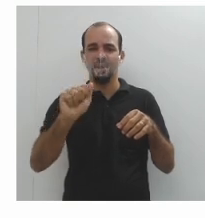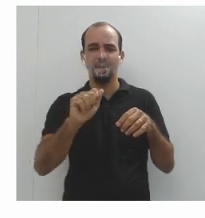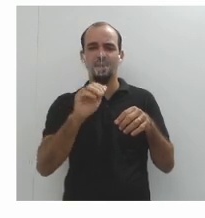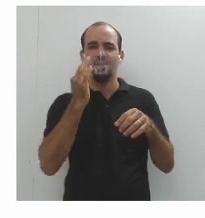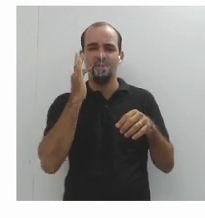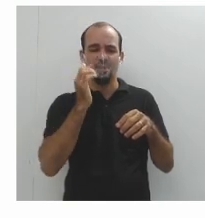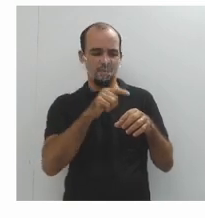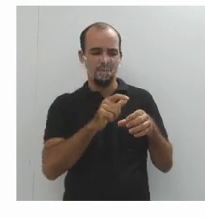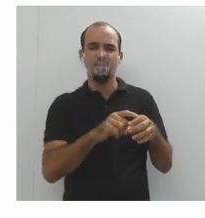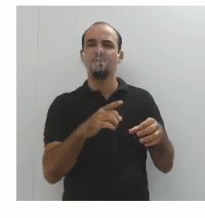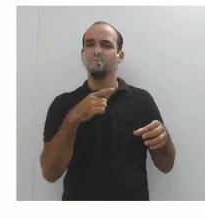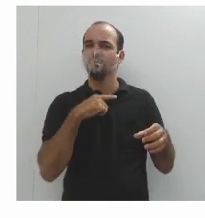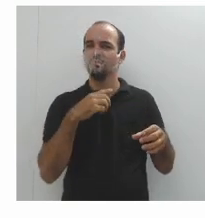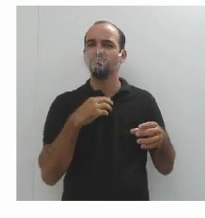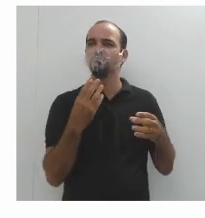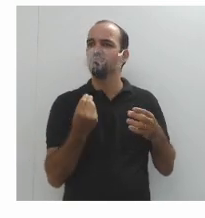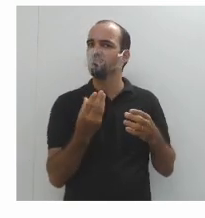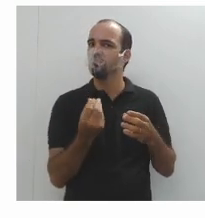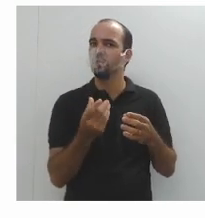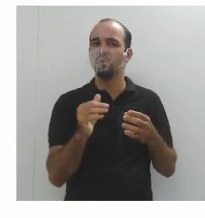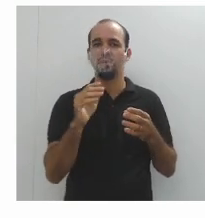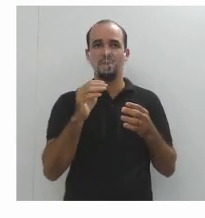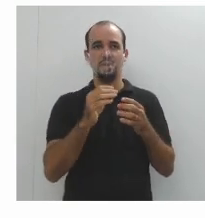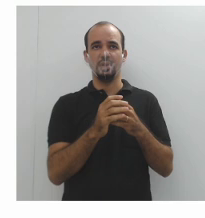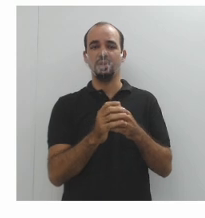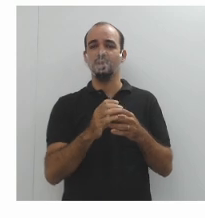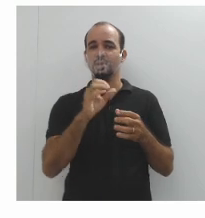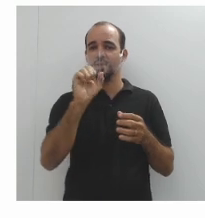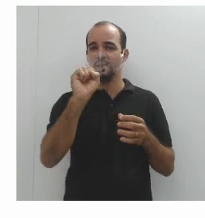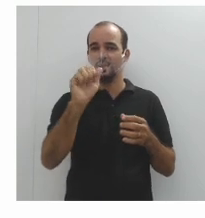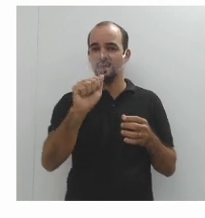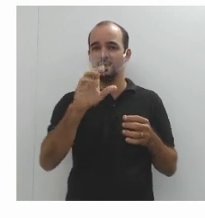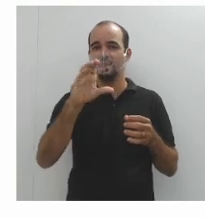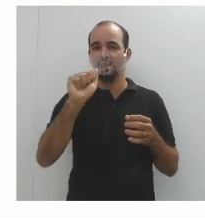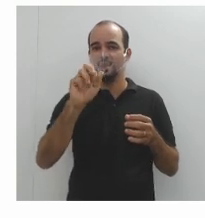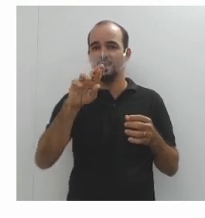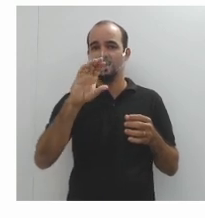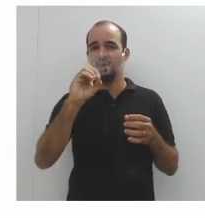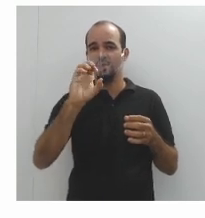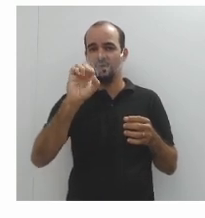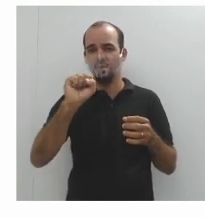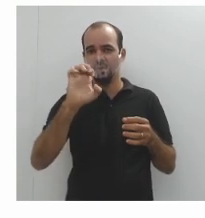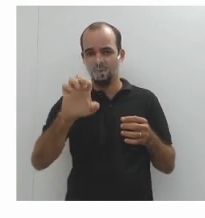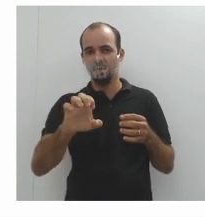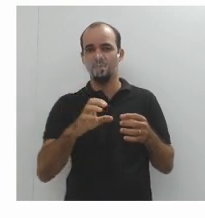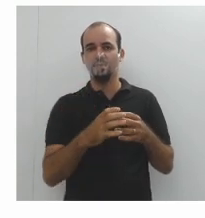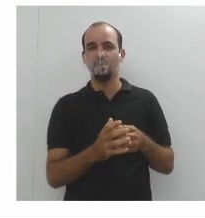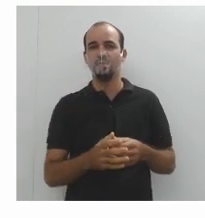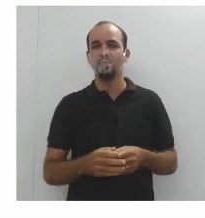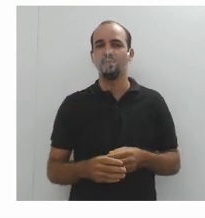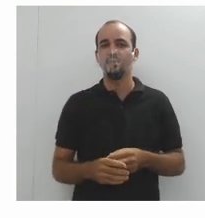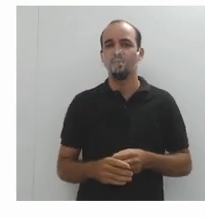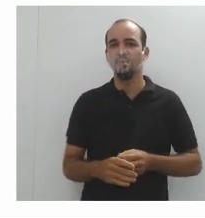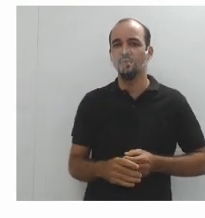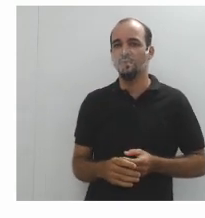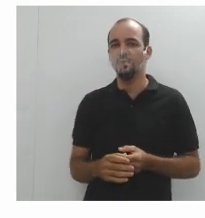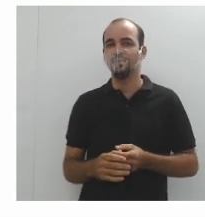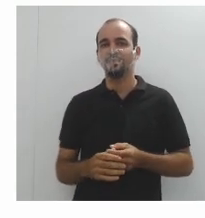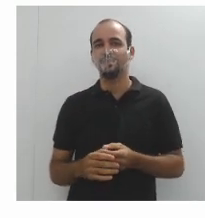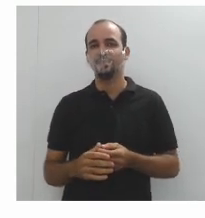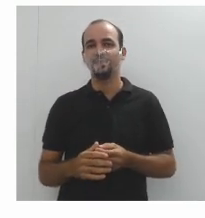uma frutose. É isso que nós chamamos de condensação, tá?